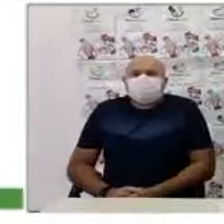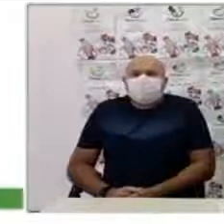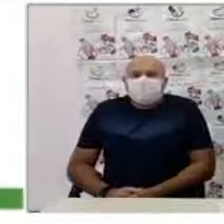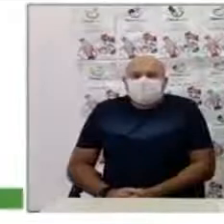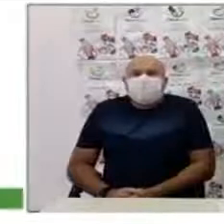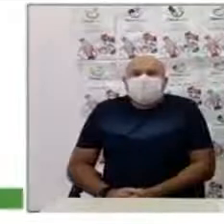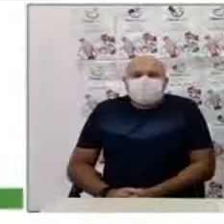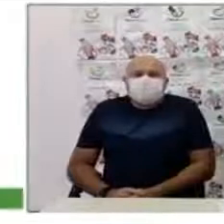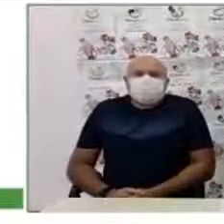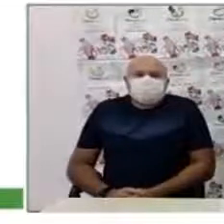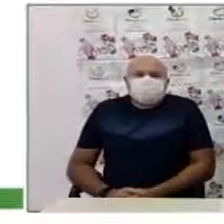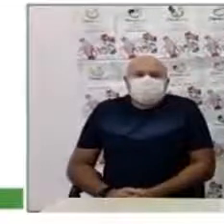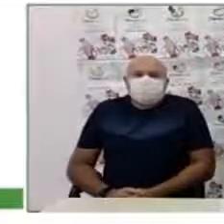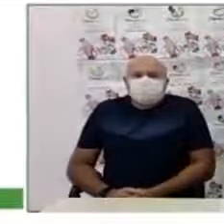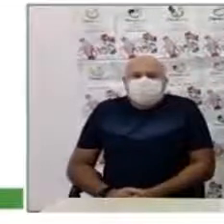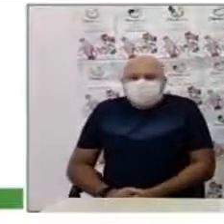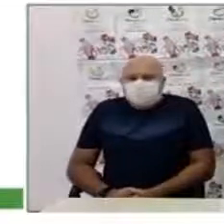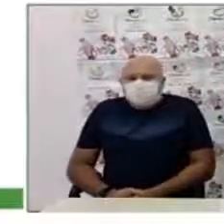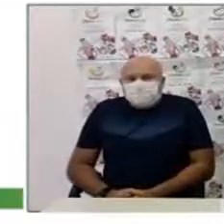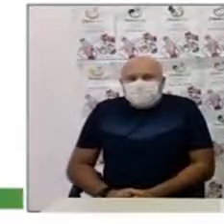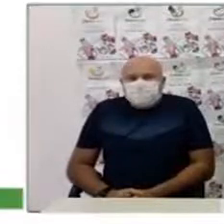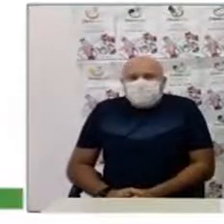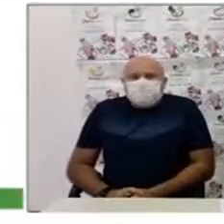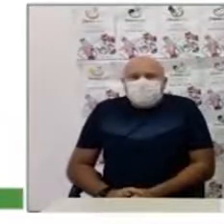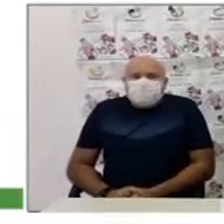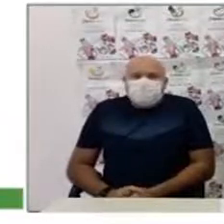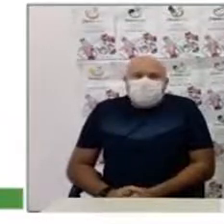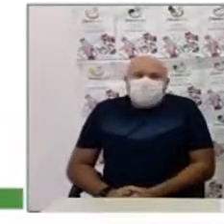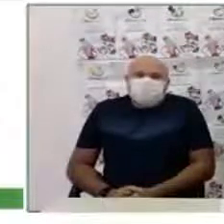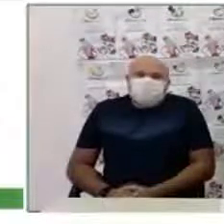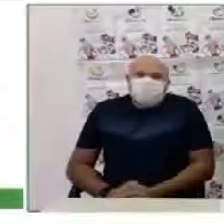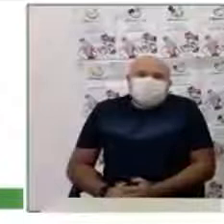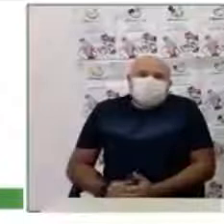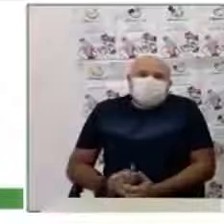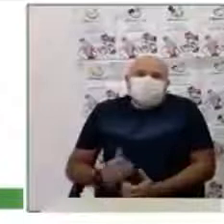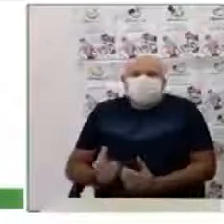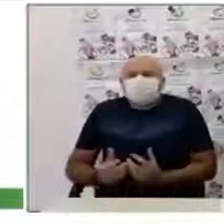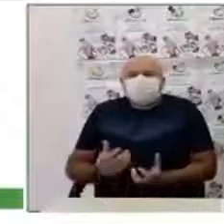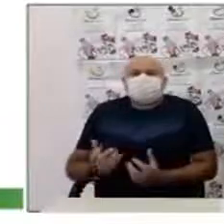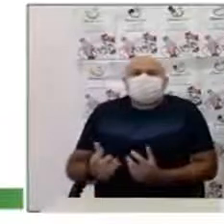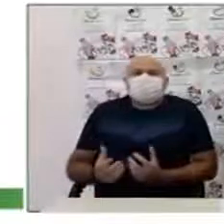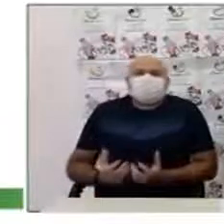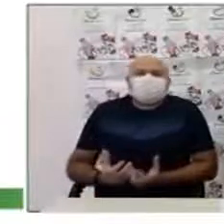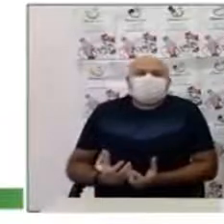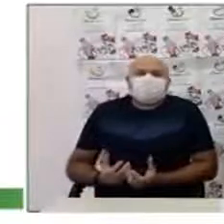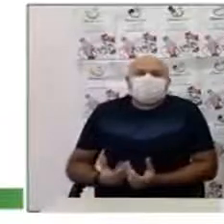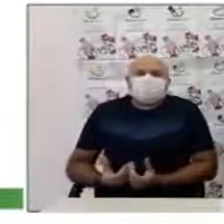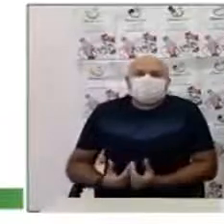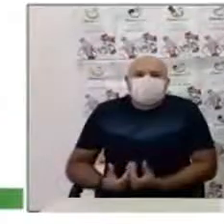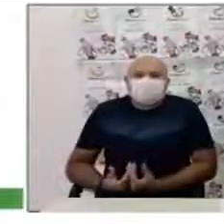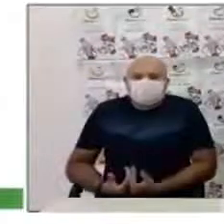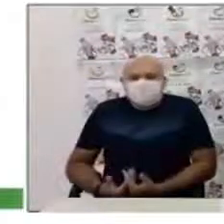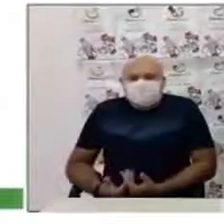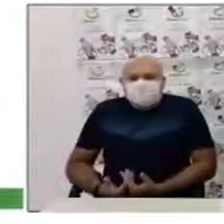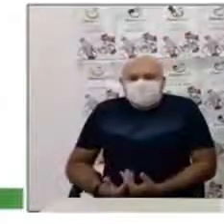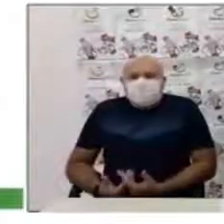gregos chamados de Leucipo e Demócrito. Então, Leucipo e Demócrito imaginaram de que a matéria deveria ser